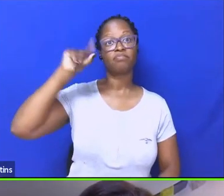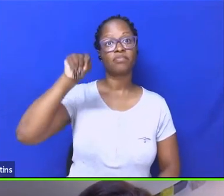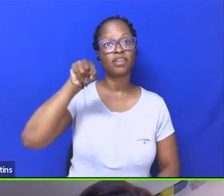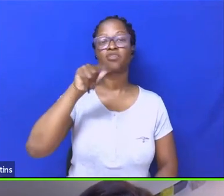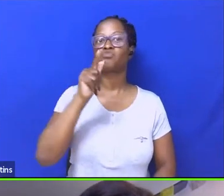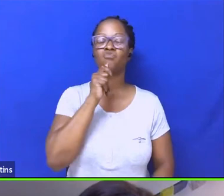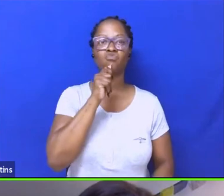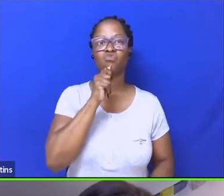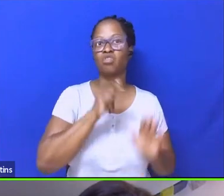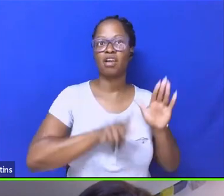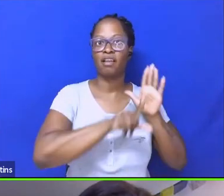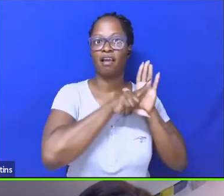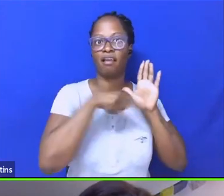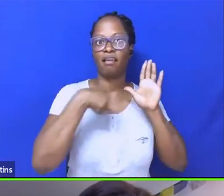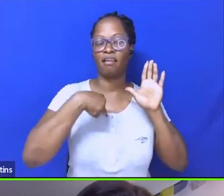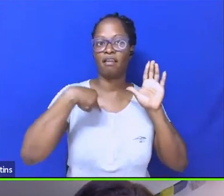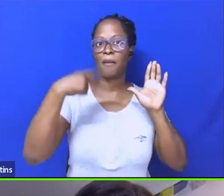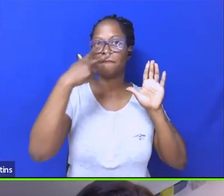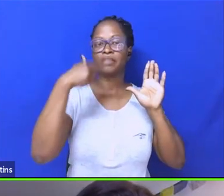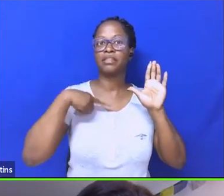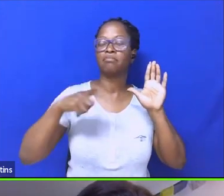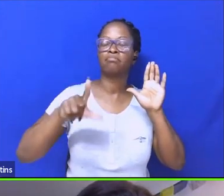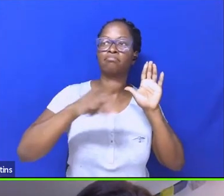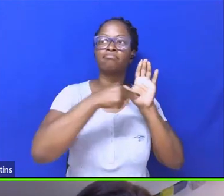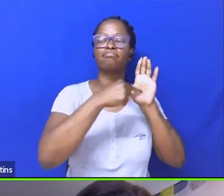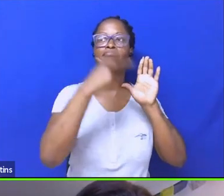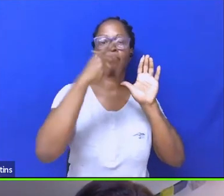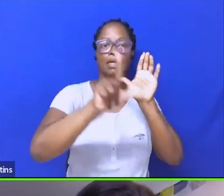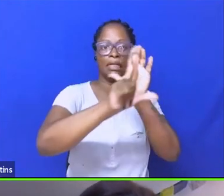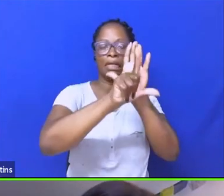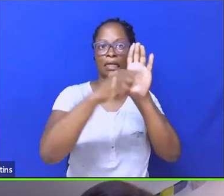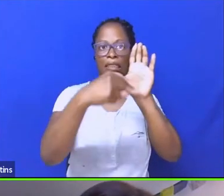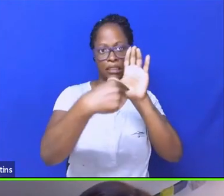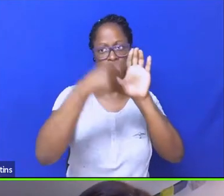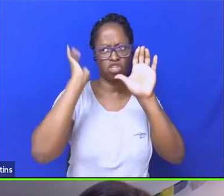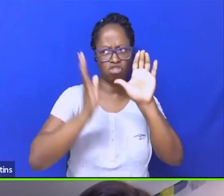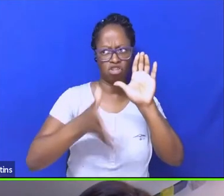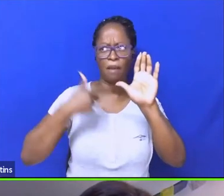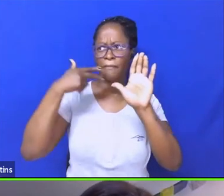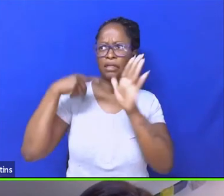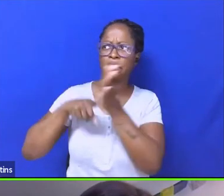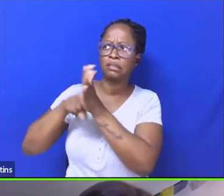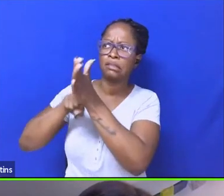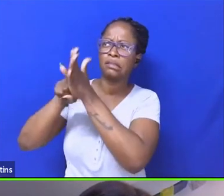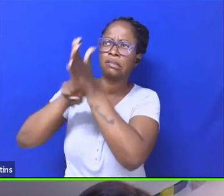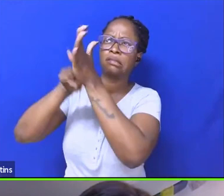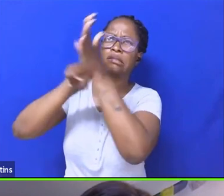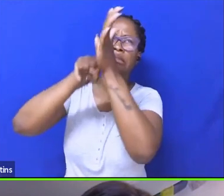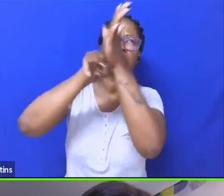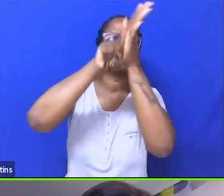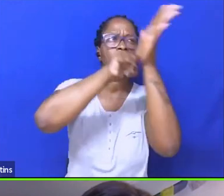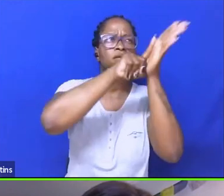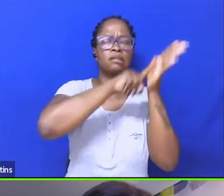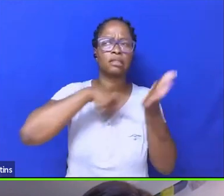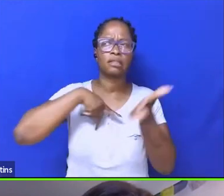quando já se producido uma busca de verdade uma busca de justicia